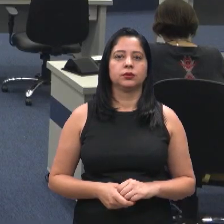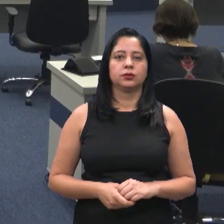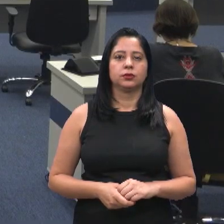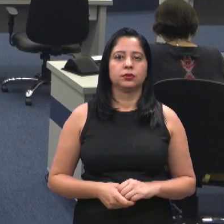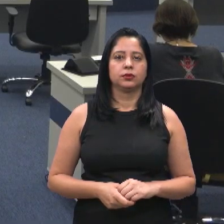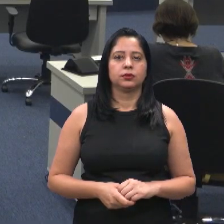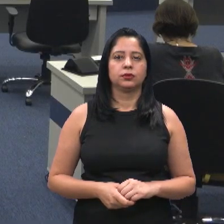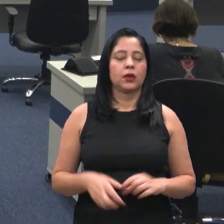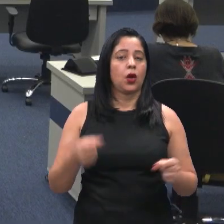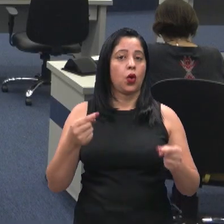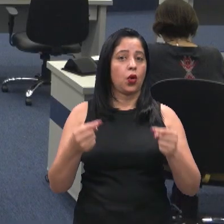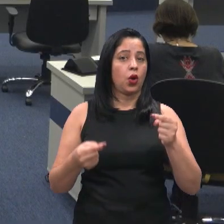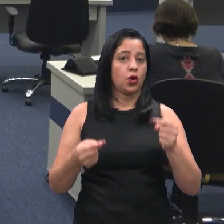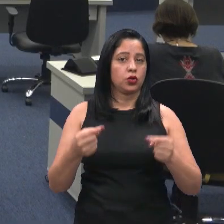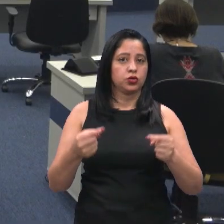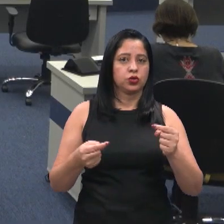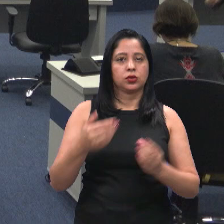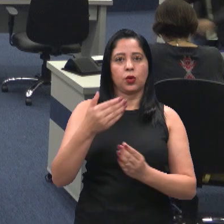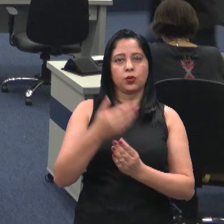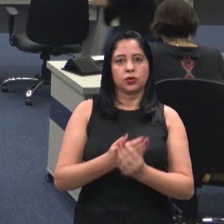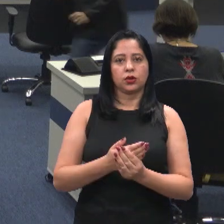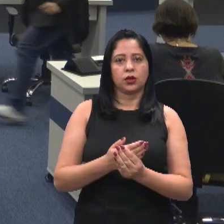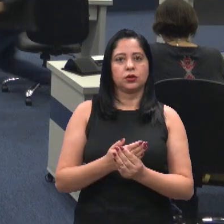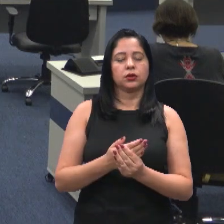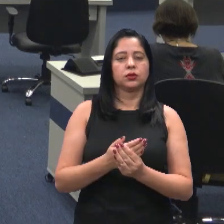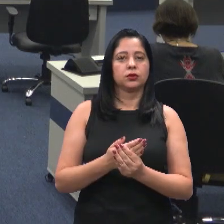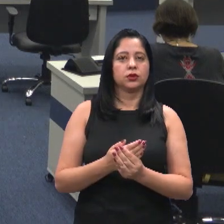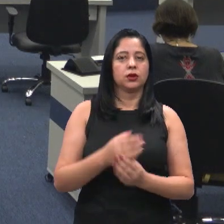Em discussão, o processo de número